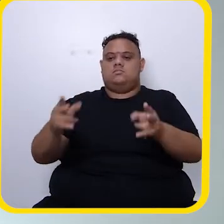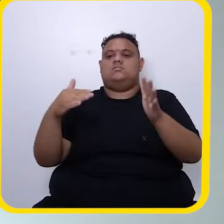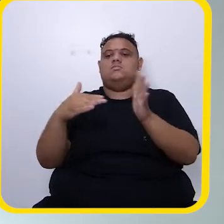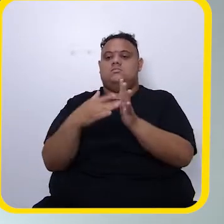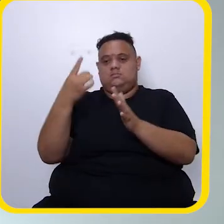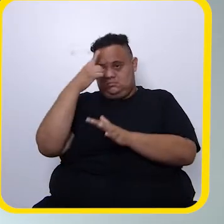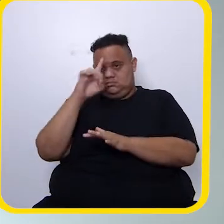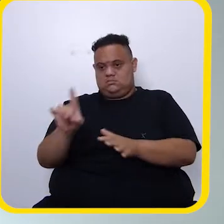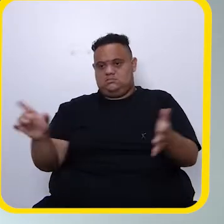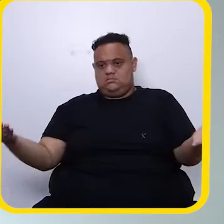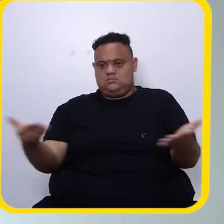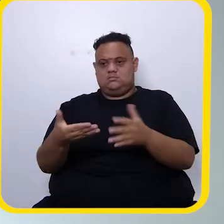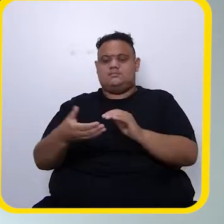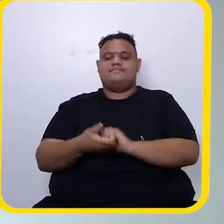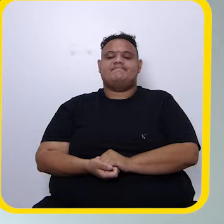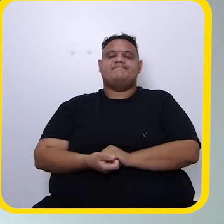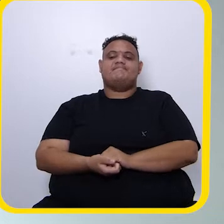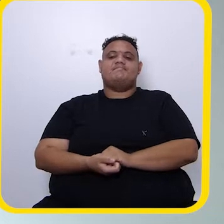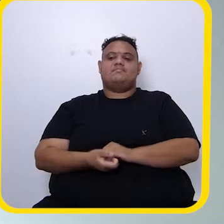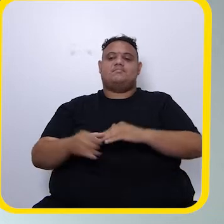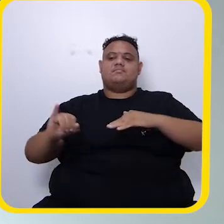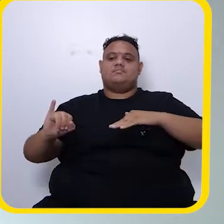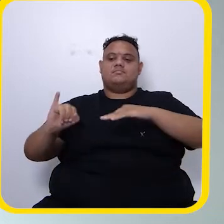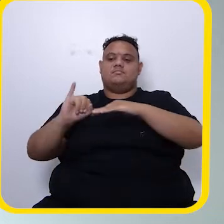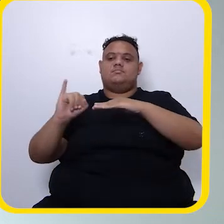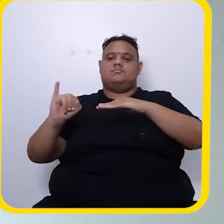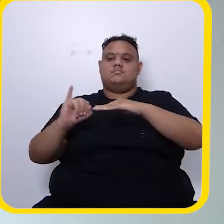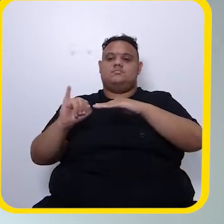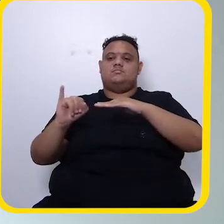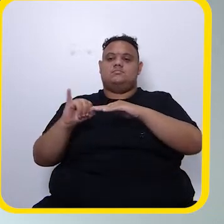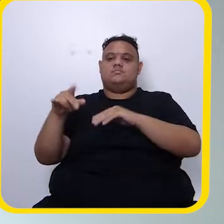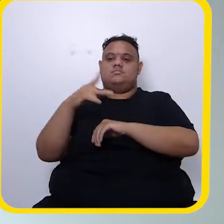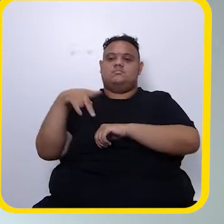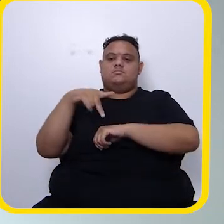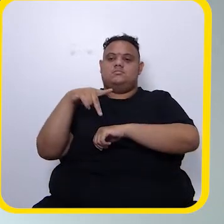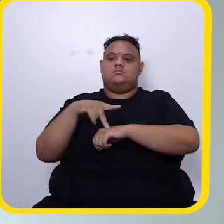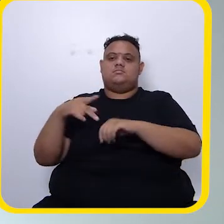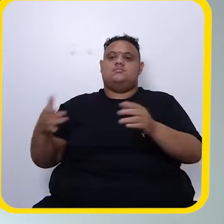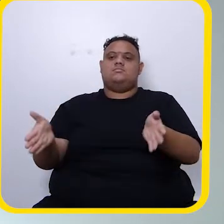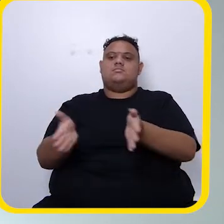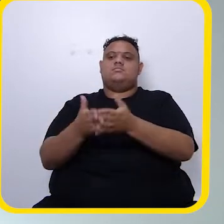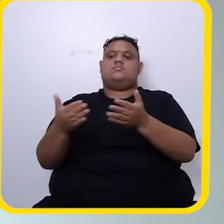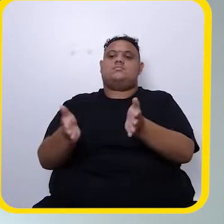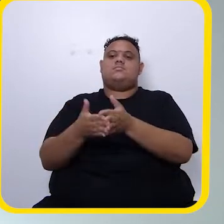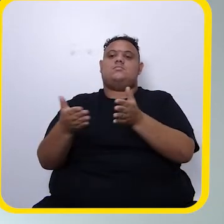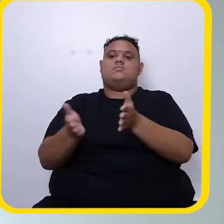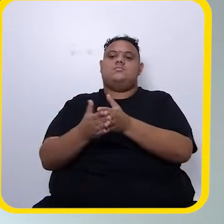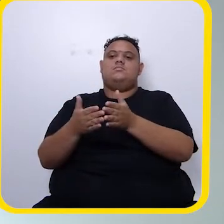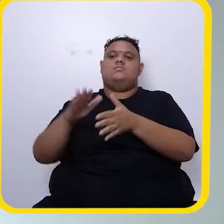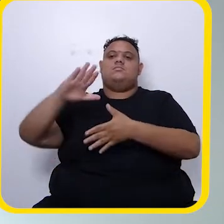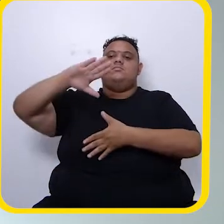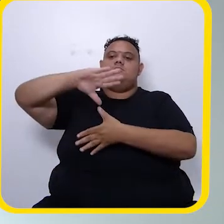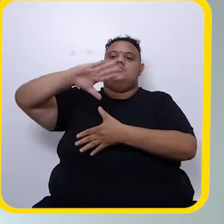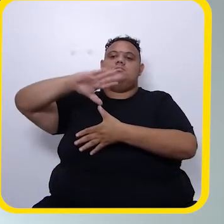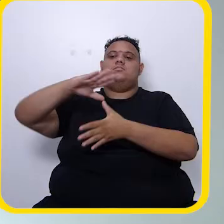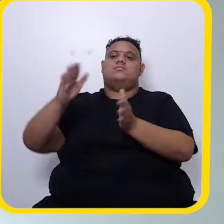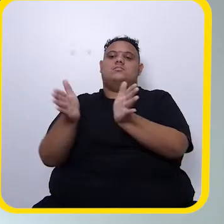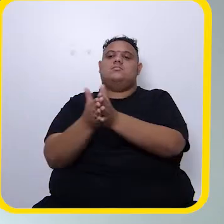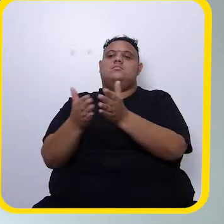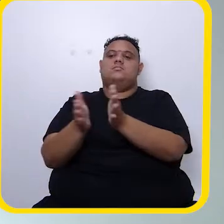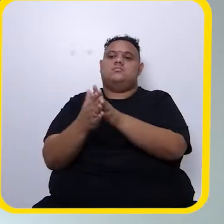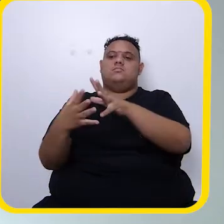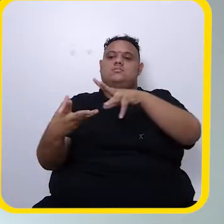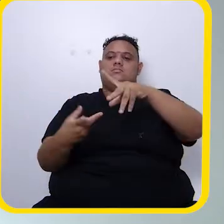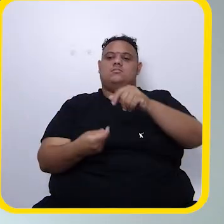continua até os dias atuais. E o Haiti, né, infelizmente, né, é um dos países mais pobres da América e um dos mais pobres